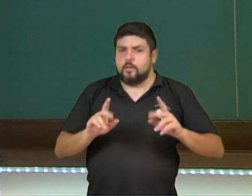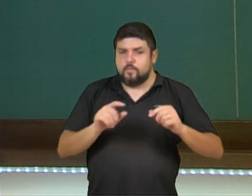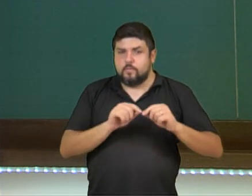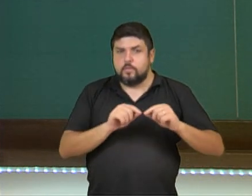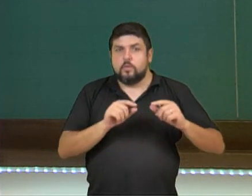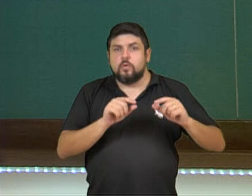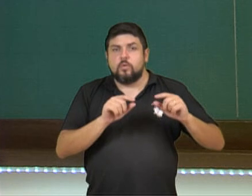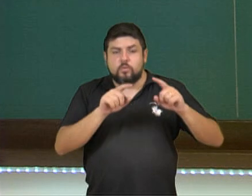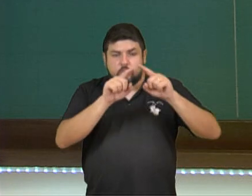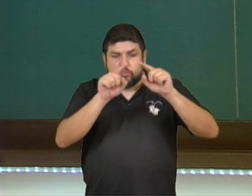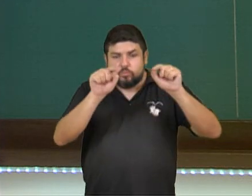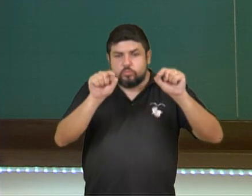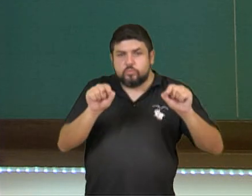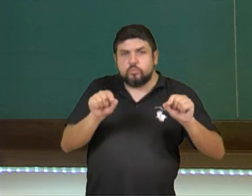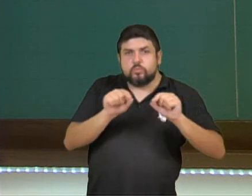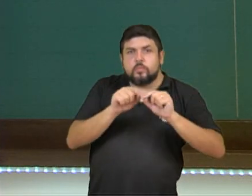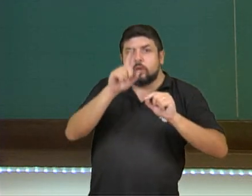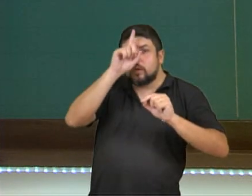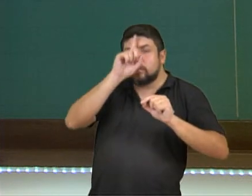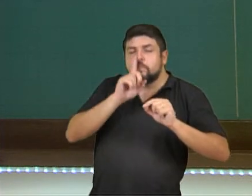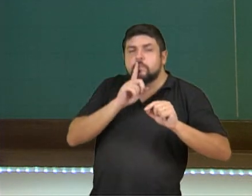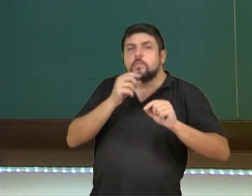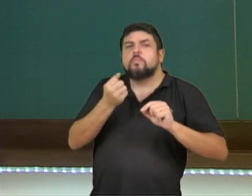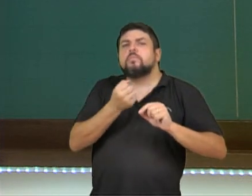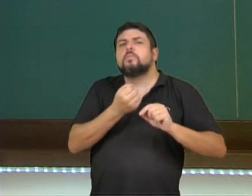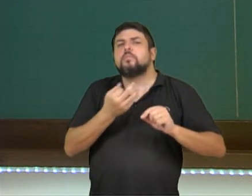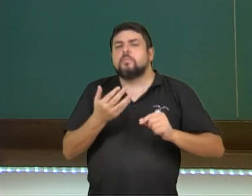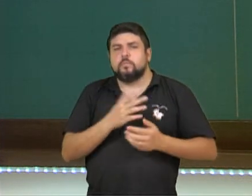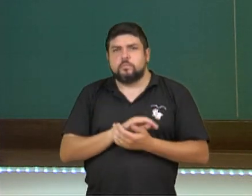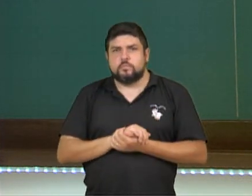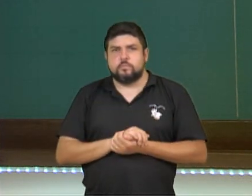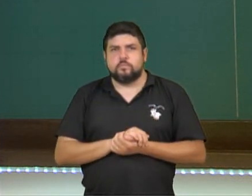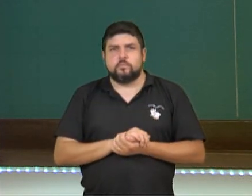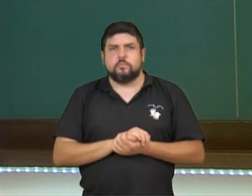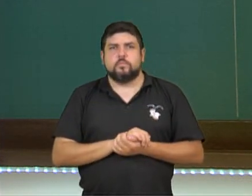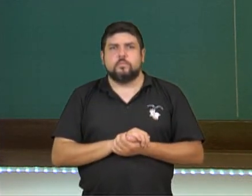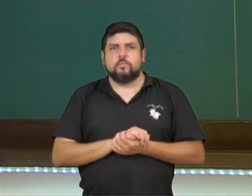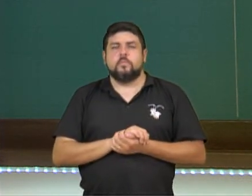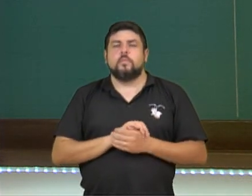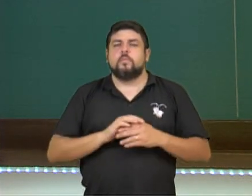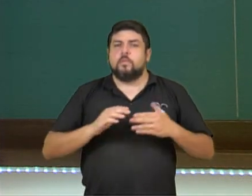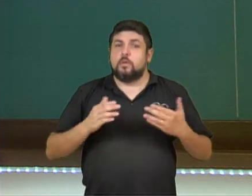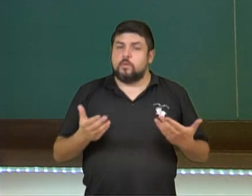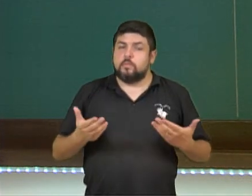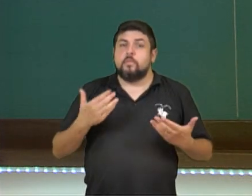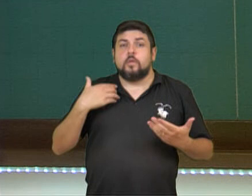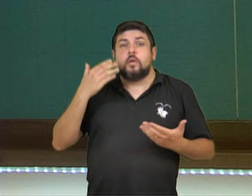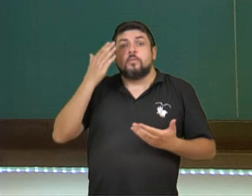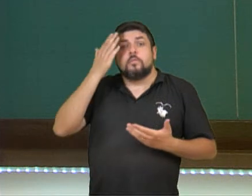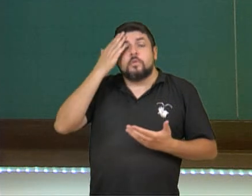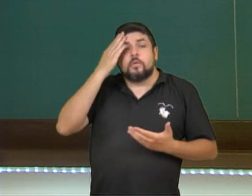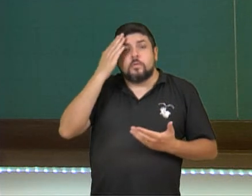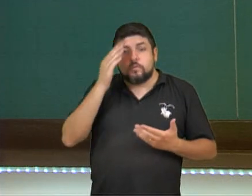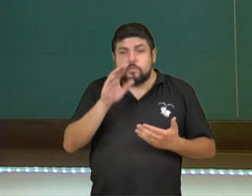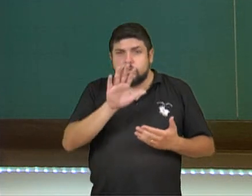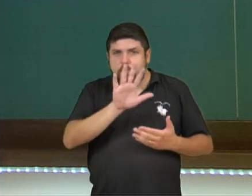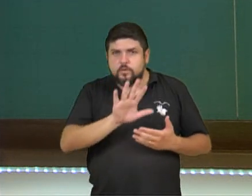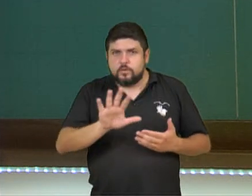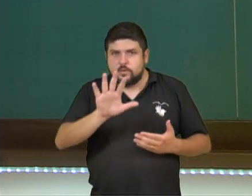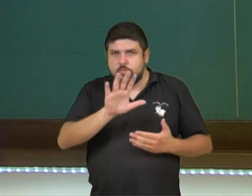daí? Quanto que vai ser? Vamos pensar um pouquinho? Para determinar essa área, precisamos calcular a